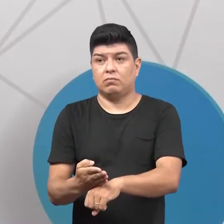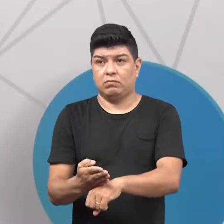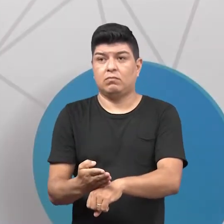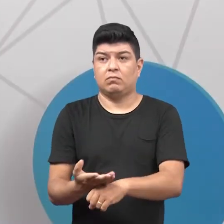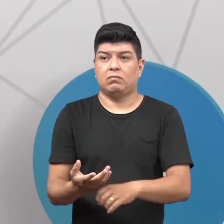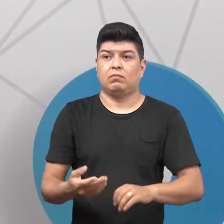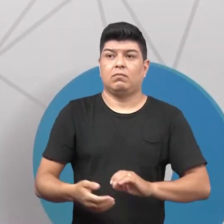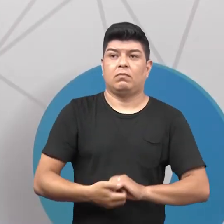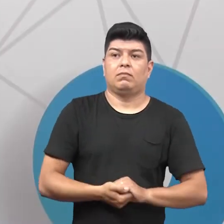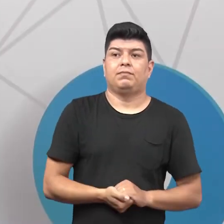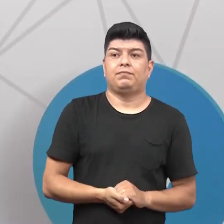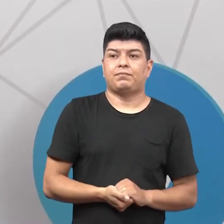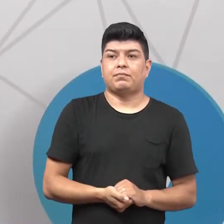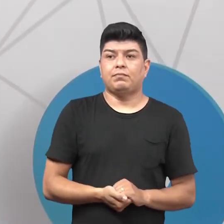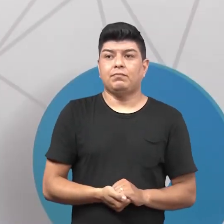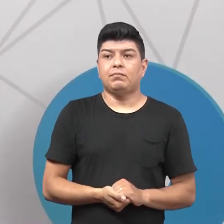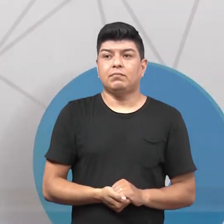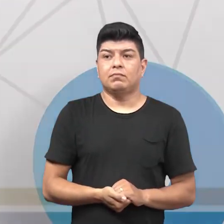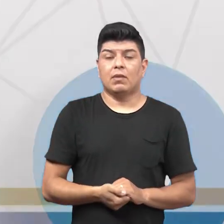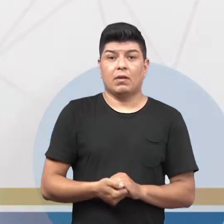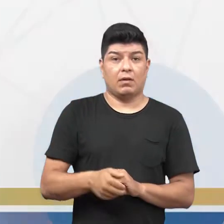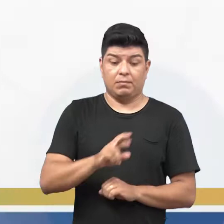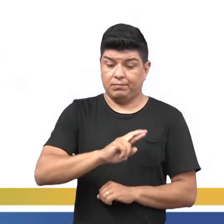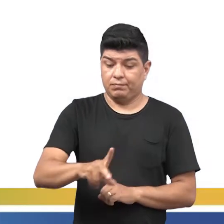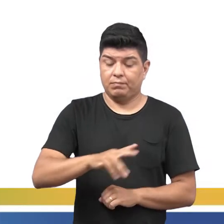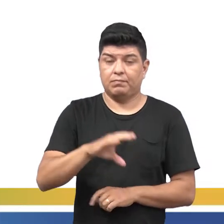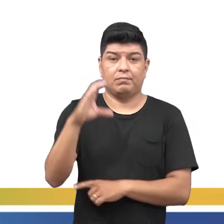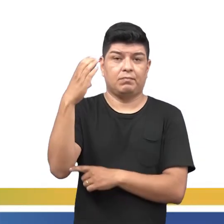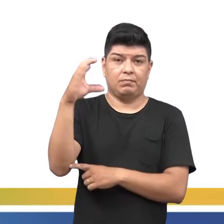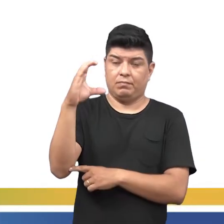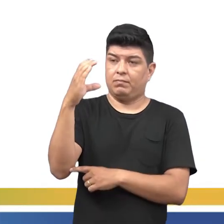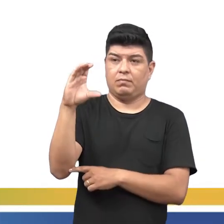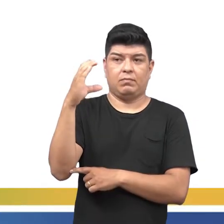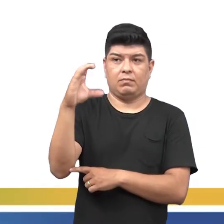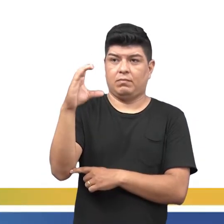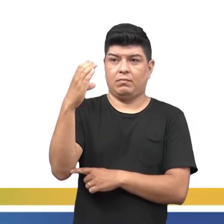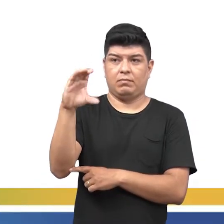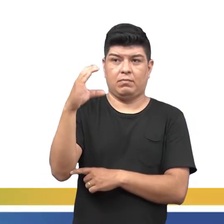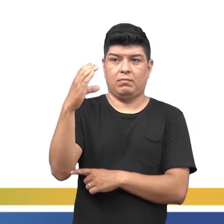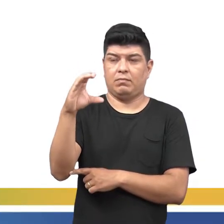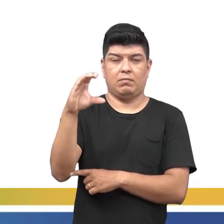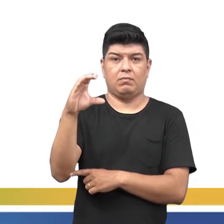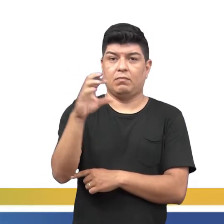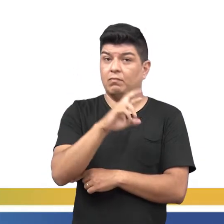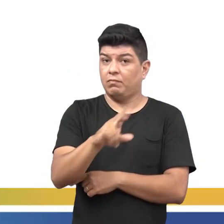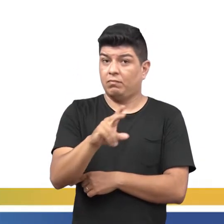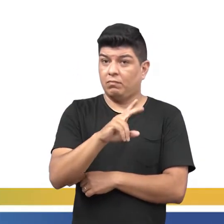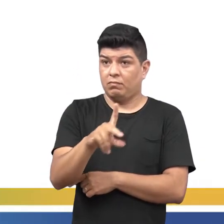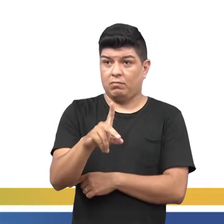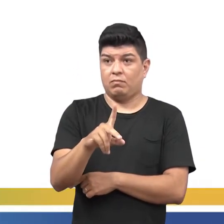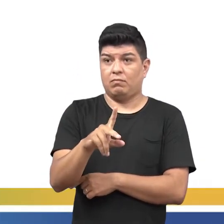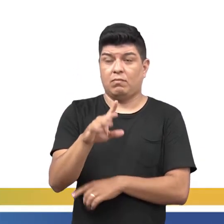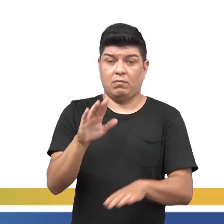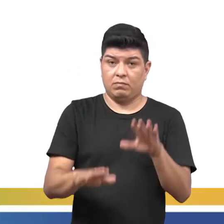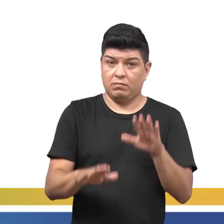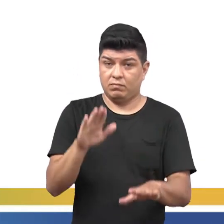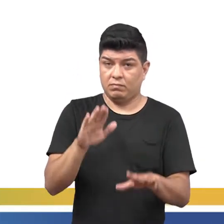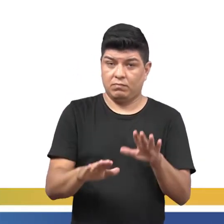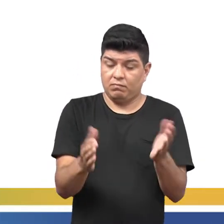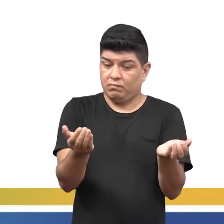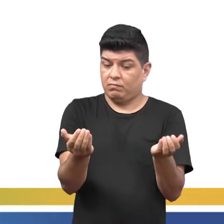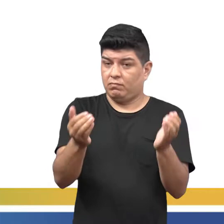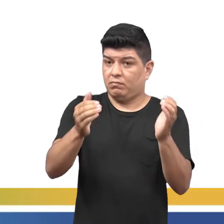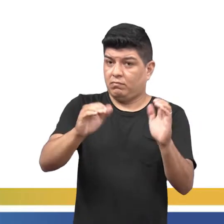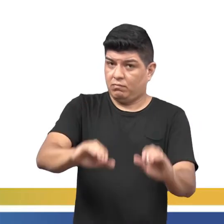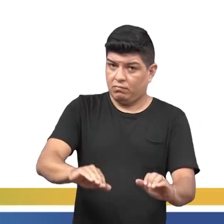não é teórico. Então, não é científico. Então, o mito ele não tem um fundamento científico e, muitas vezes, ele não quer